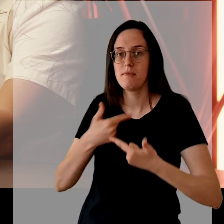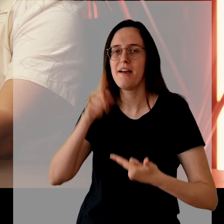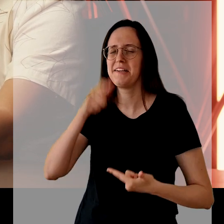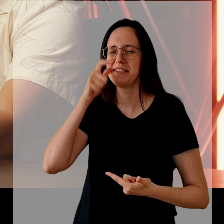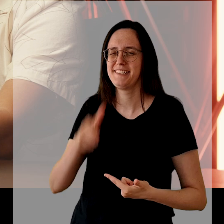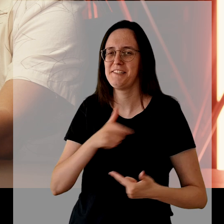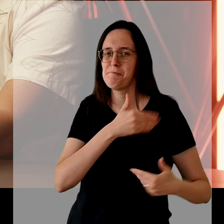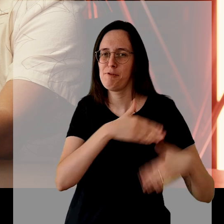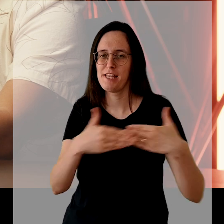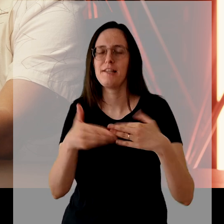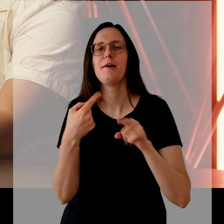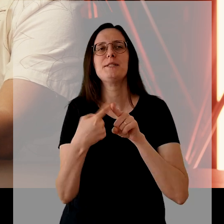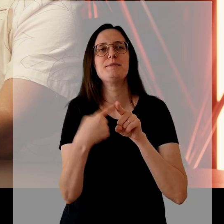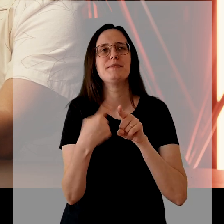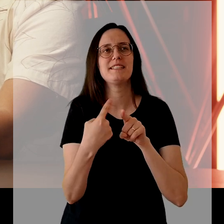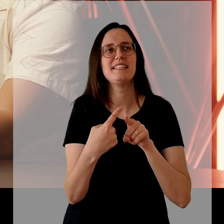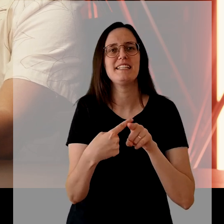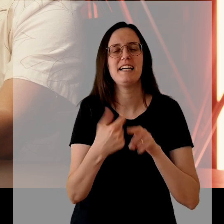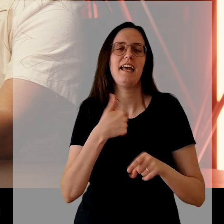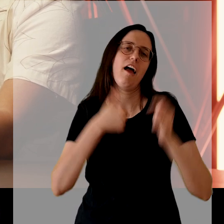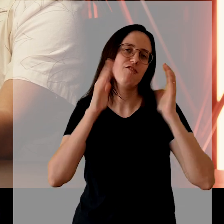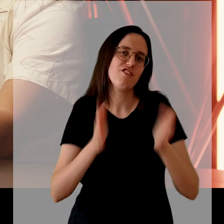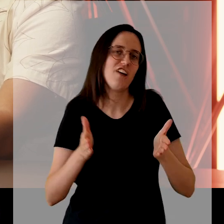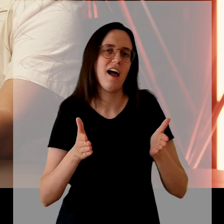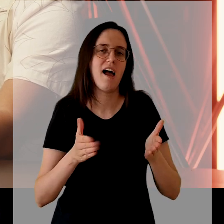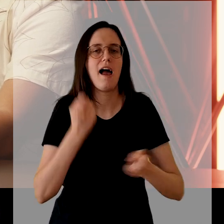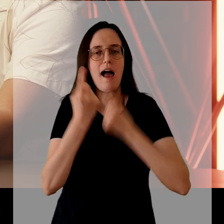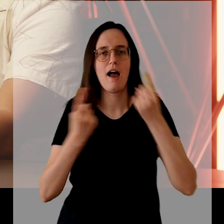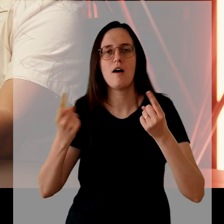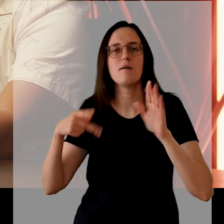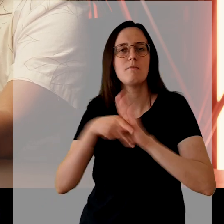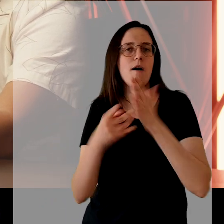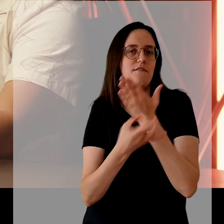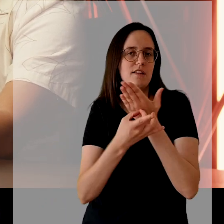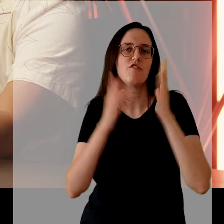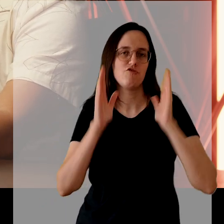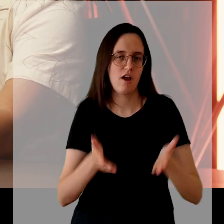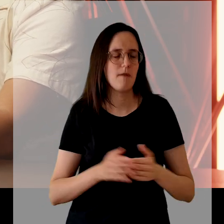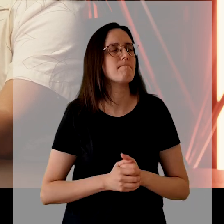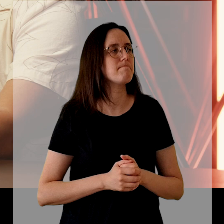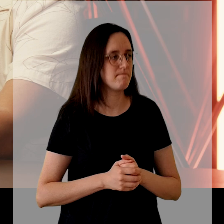processo interessante, assim, porque eu já fazia alguns trabalhos de ficção,